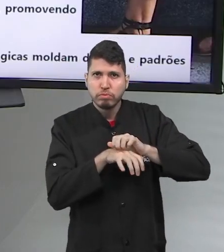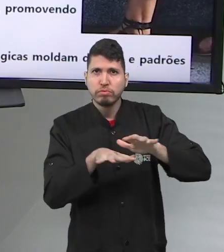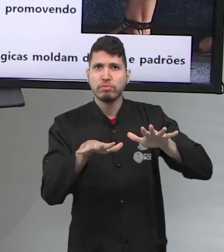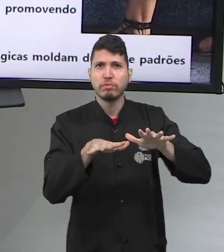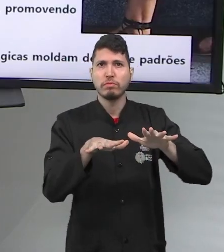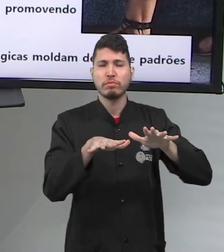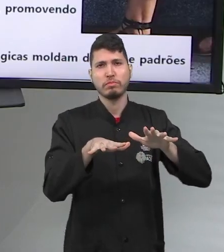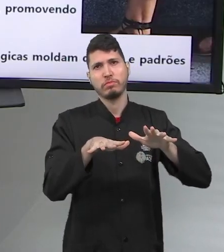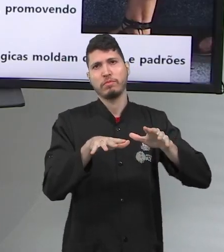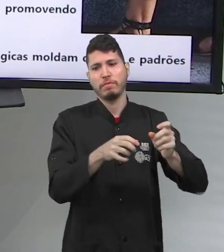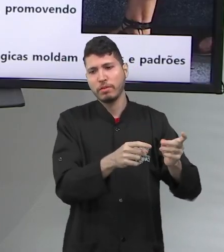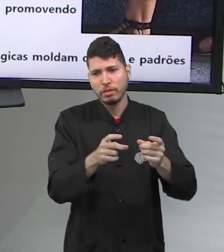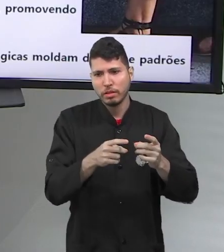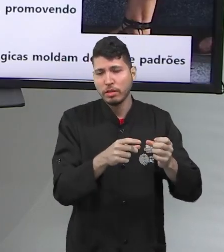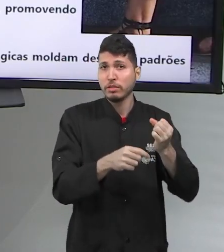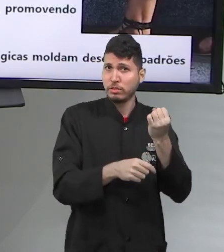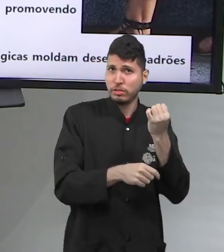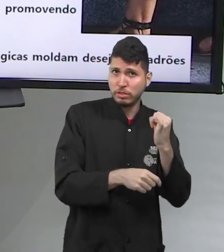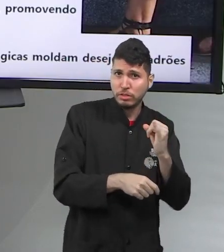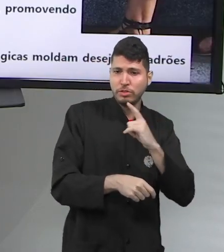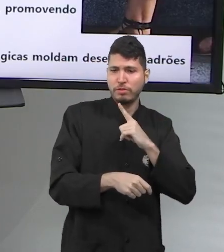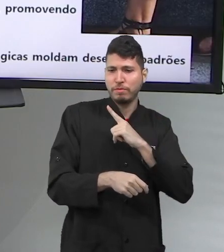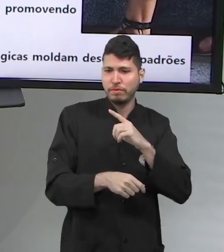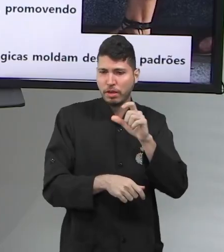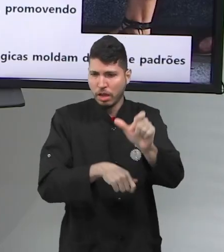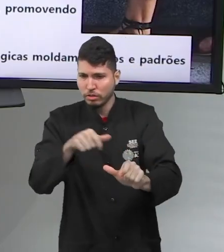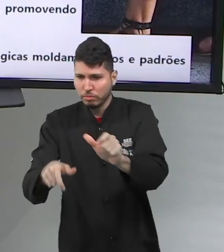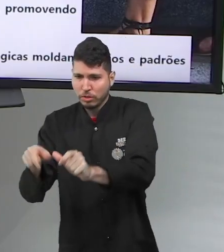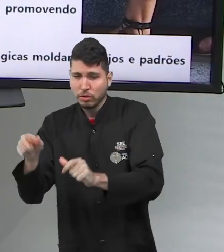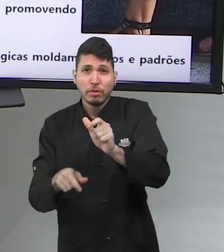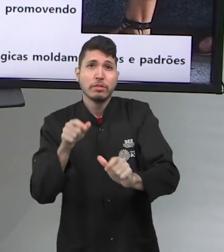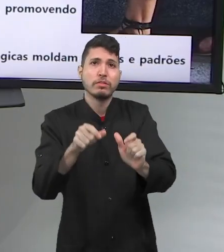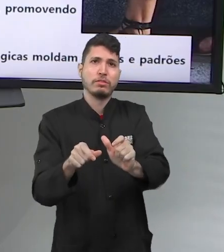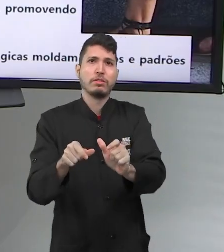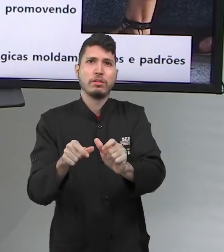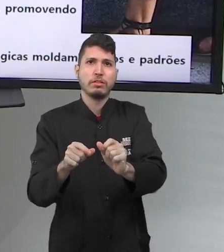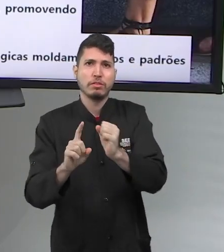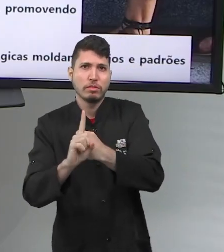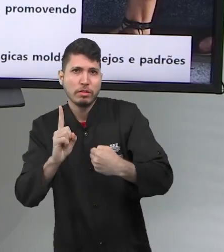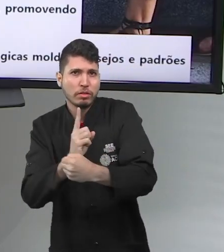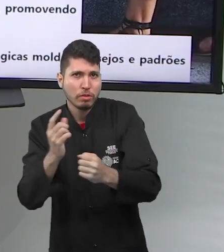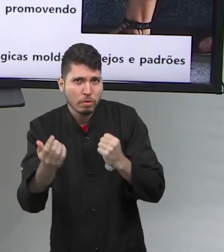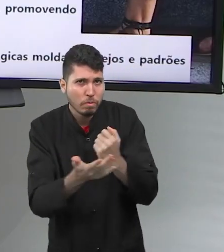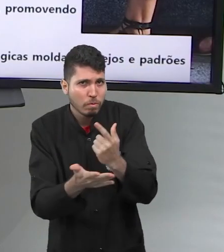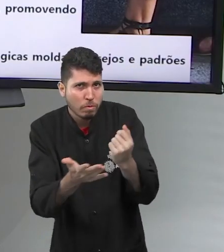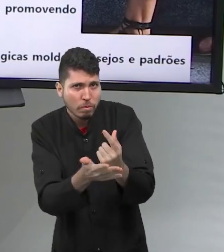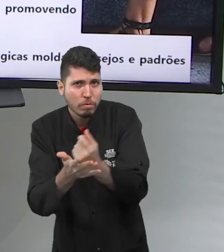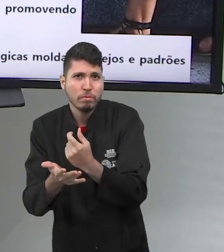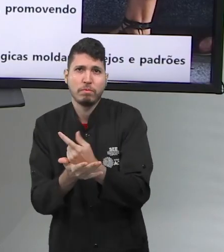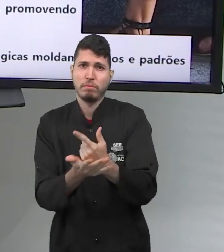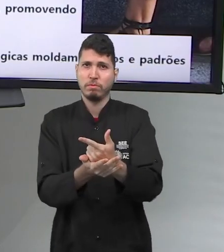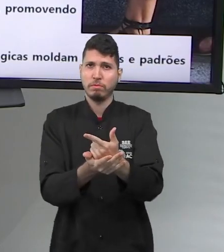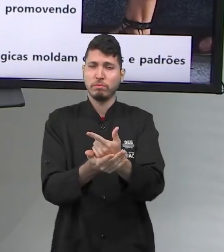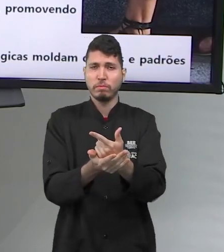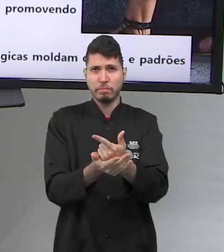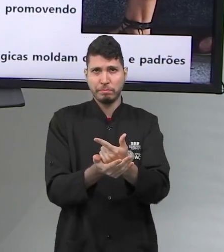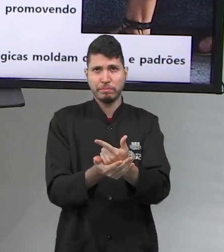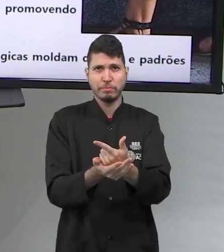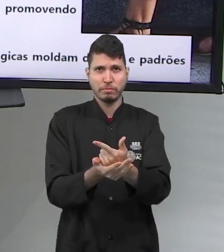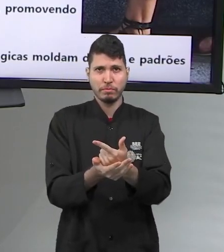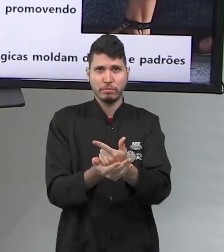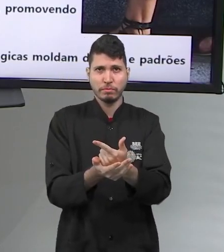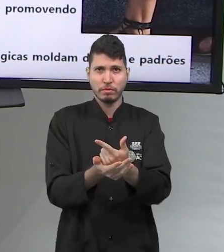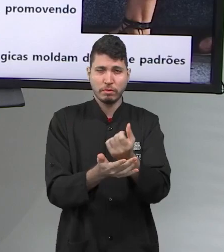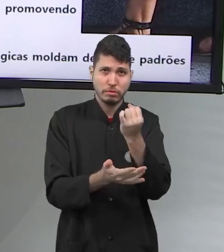de obsolescência, que acaba correspondendo ao descarte das mercadorias, ele precisa ser promovido.